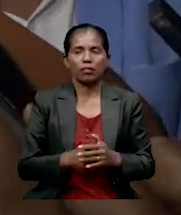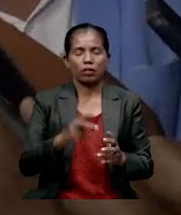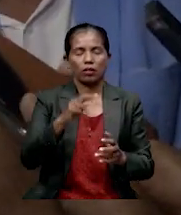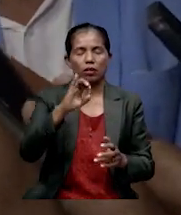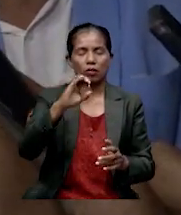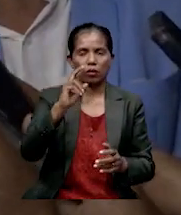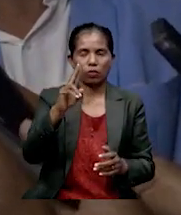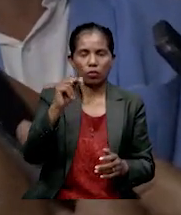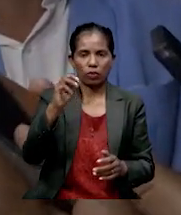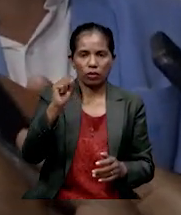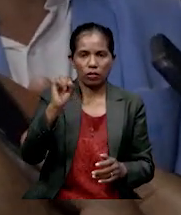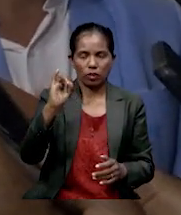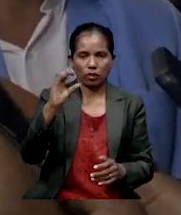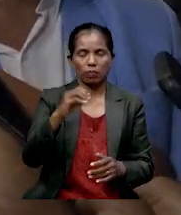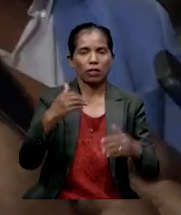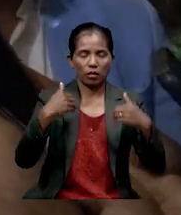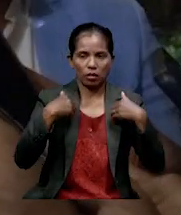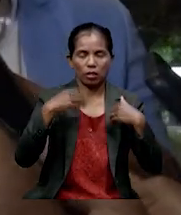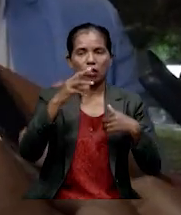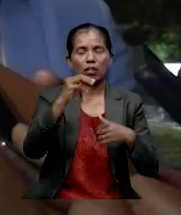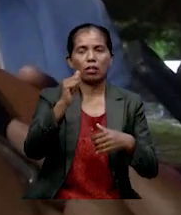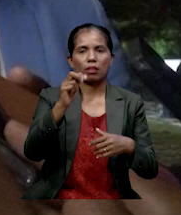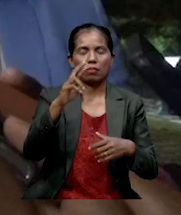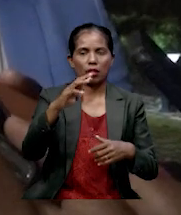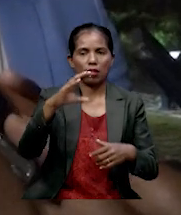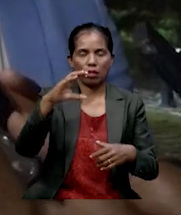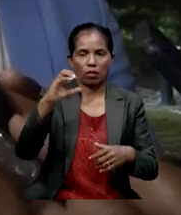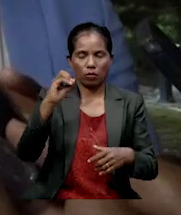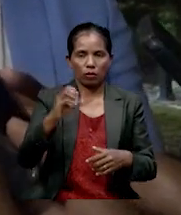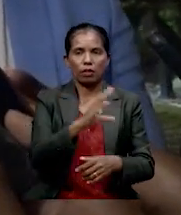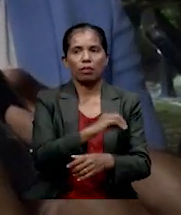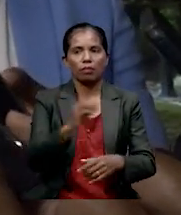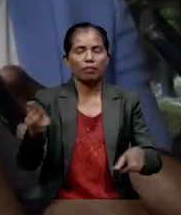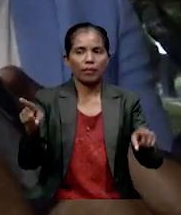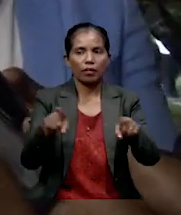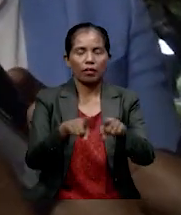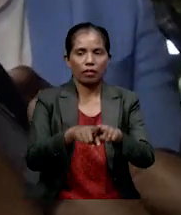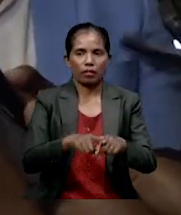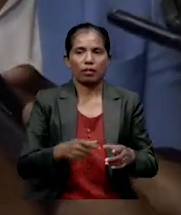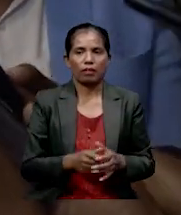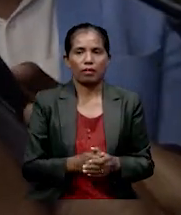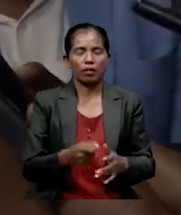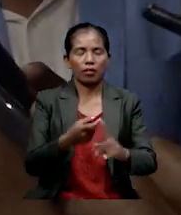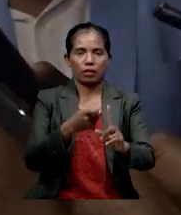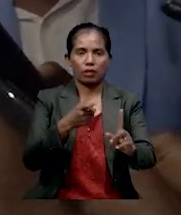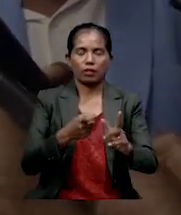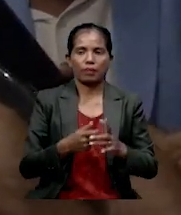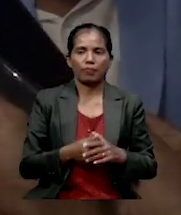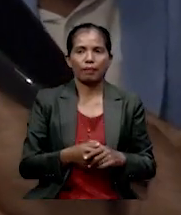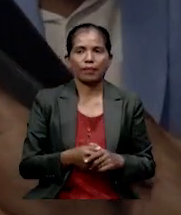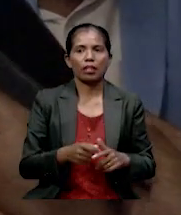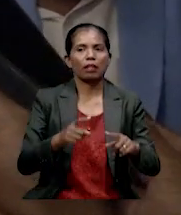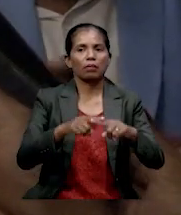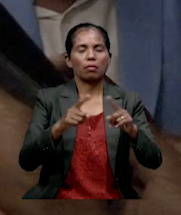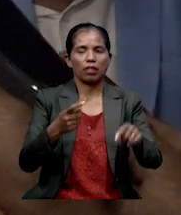Monsenhor Marco Sprizzi nessa encarregado de negócios, mas